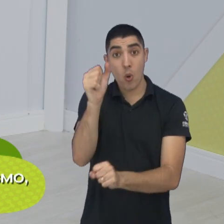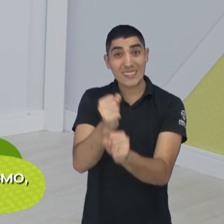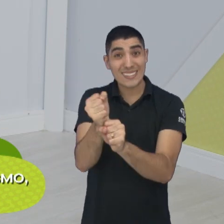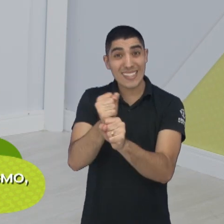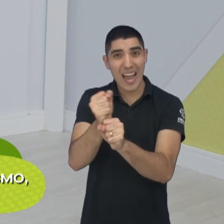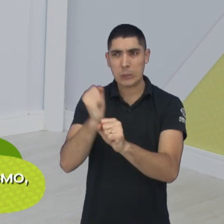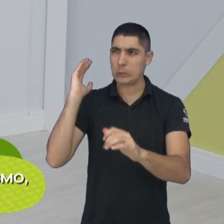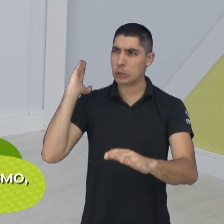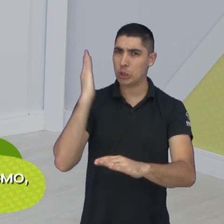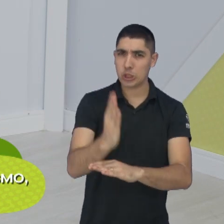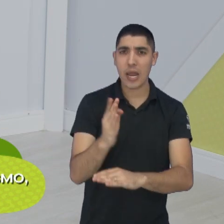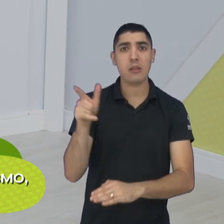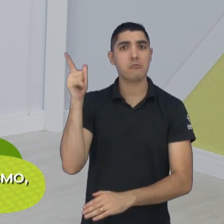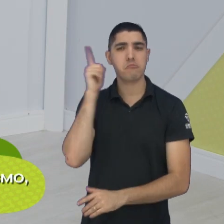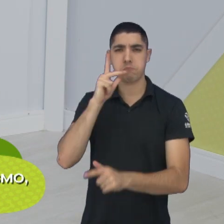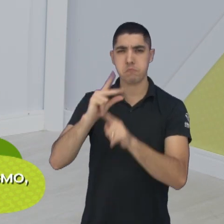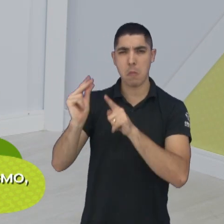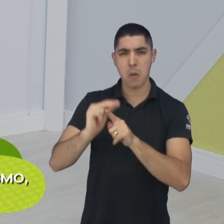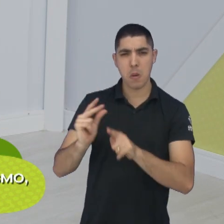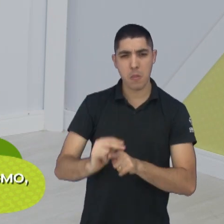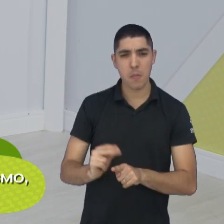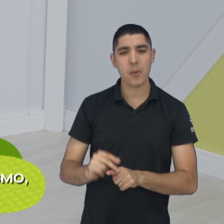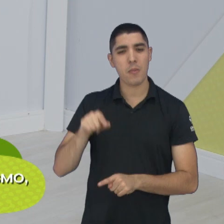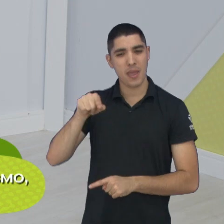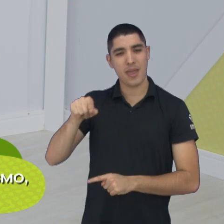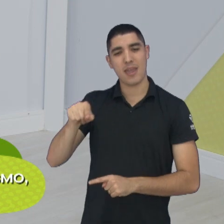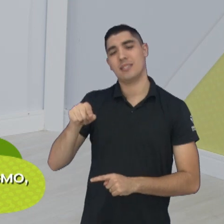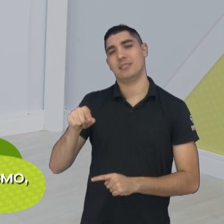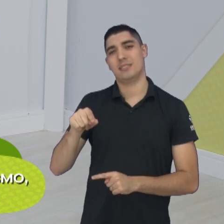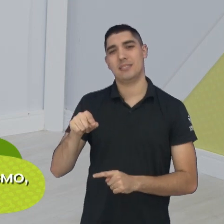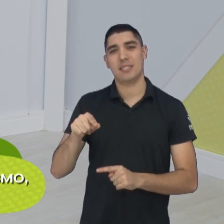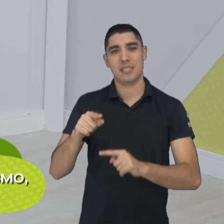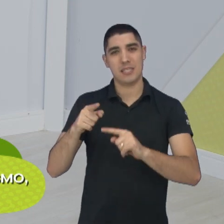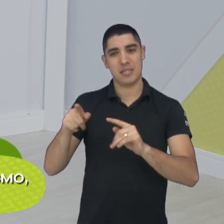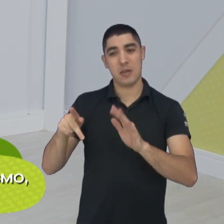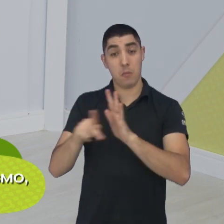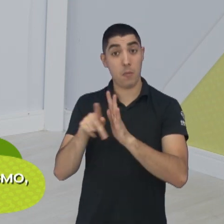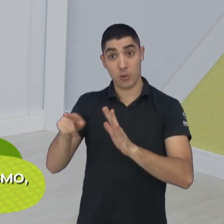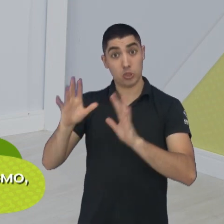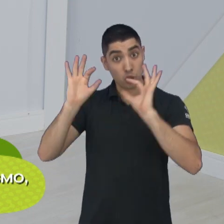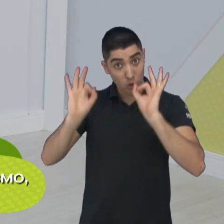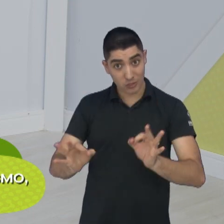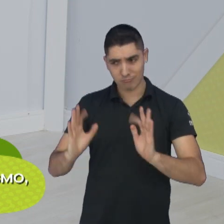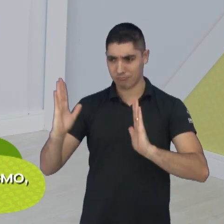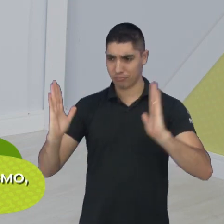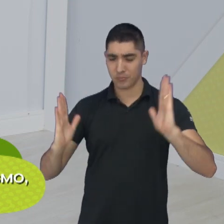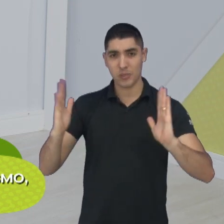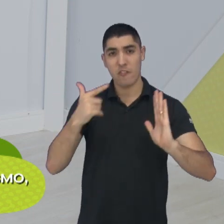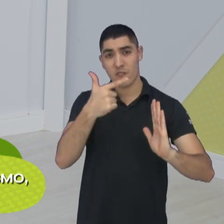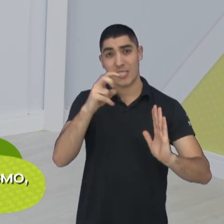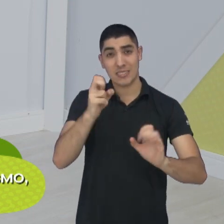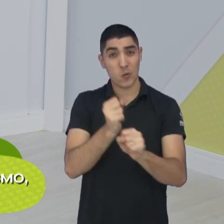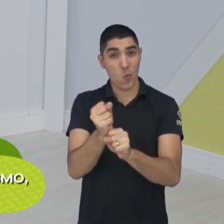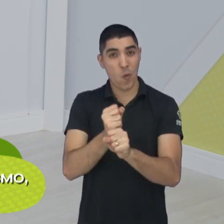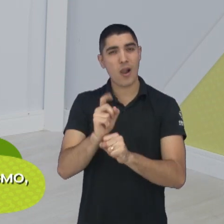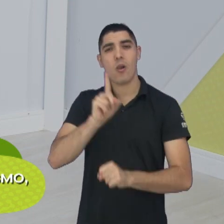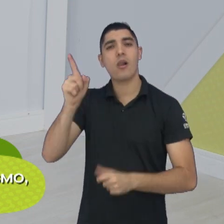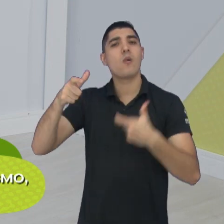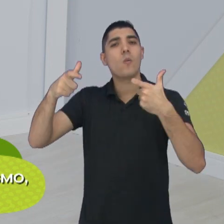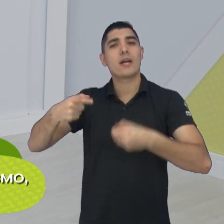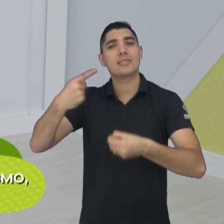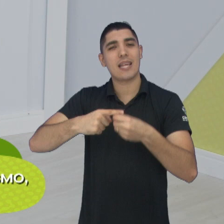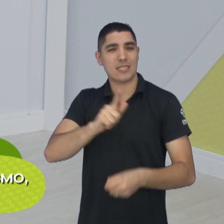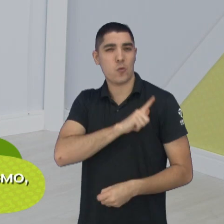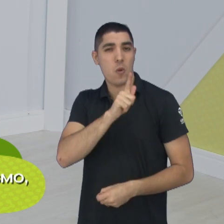campeão regional dos Jogos da Melhor Idade, o JOME, em sua 25ª edição, que foi lá em Guaratinguetá. Neste ano, a